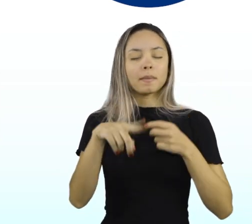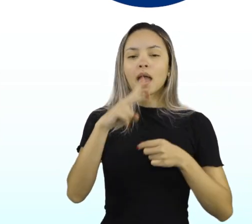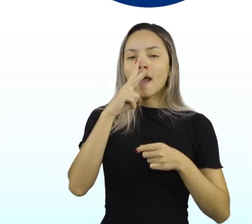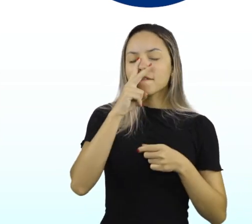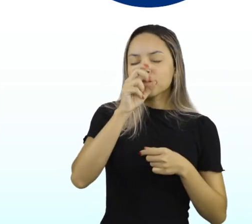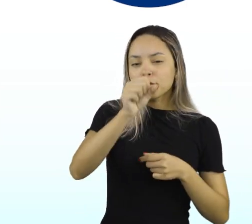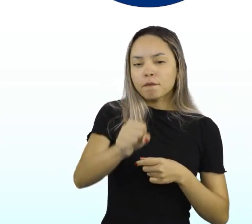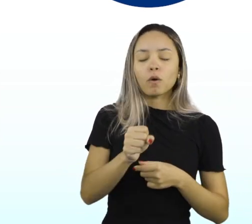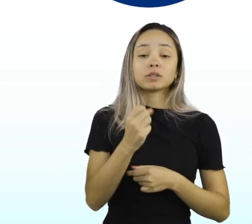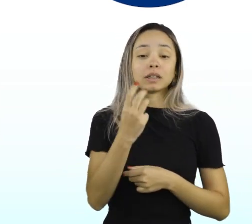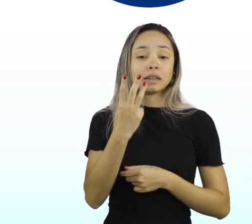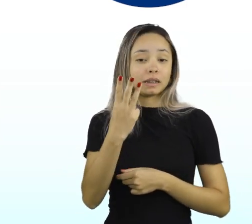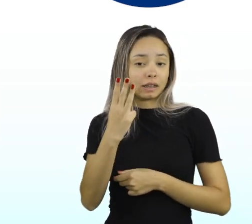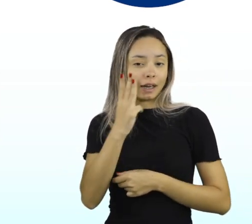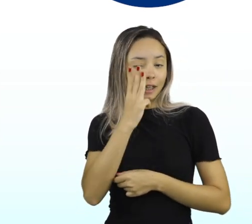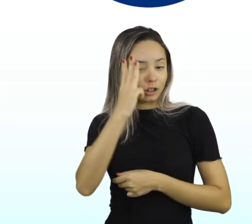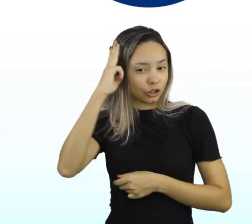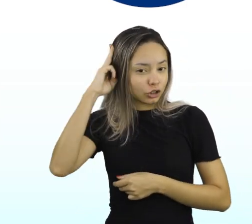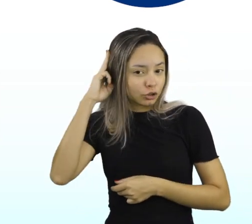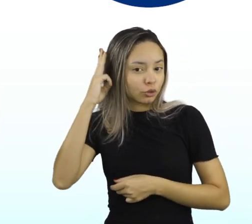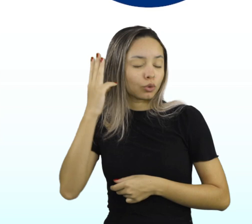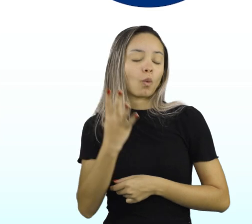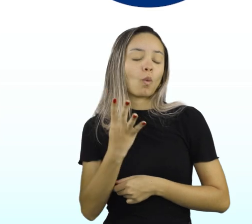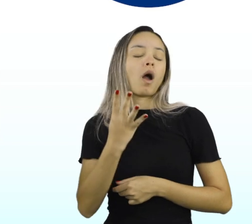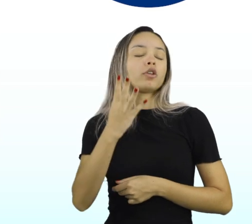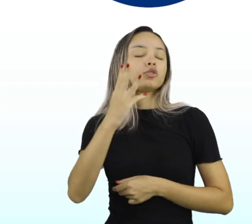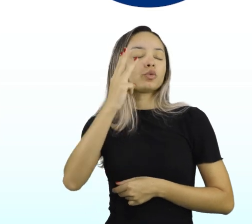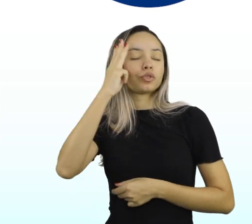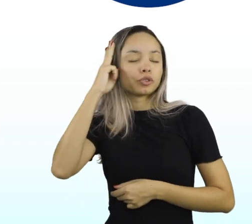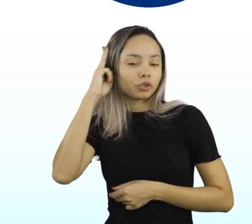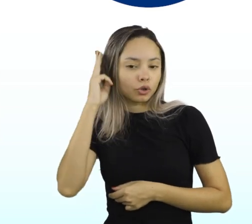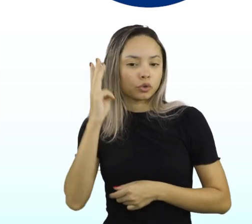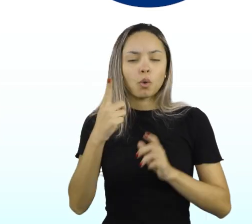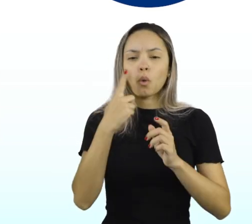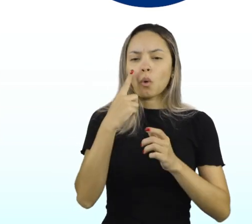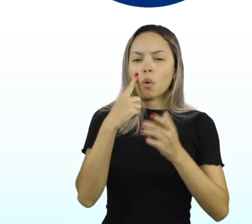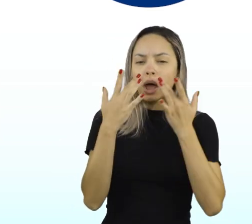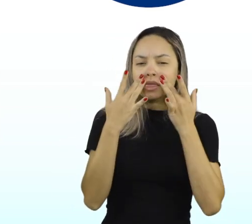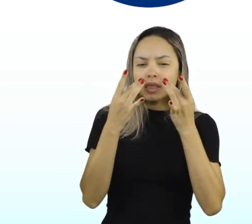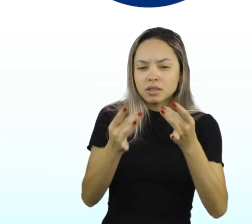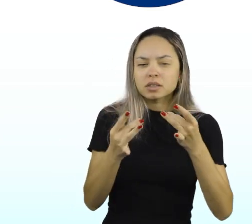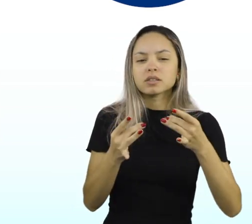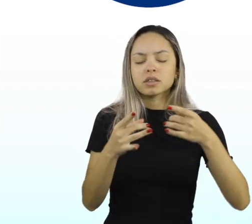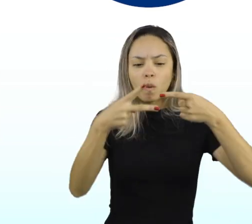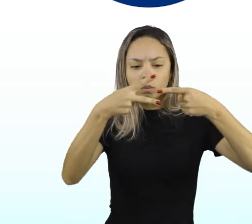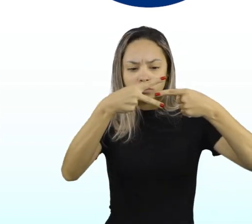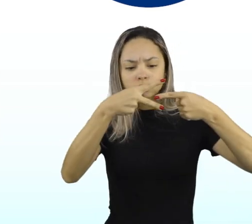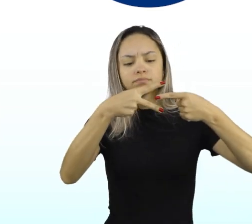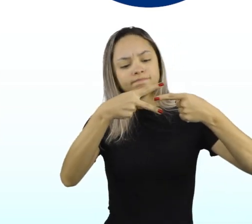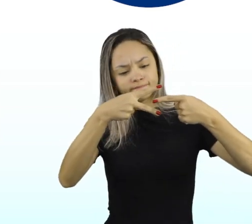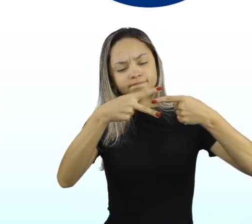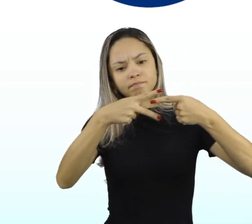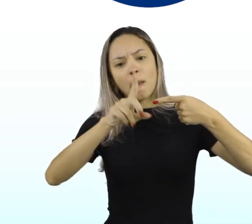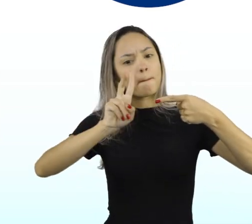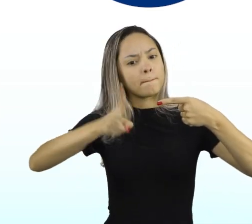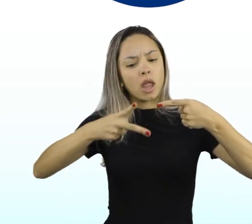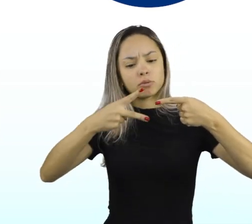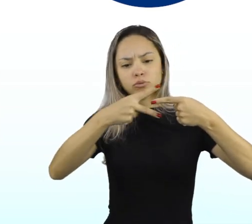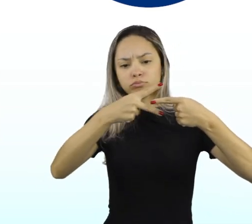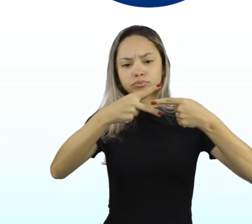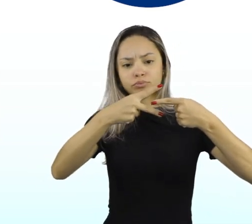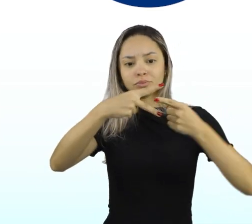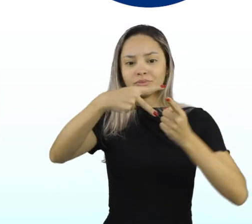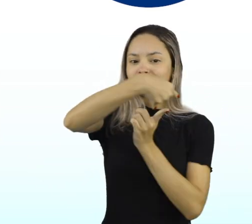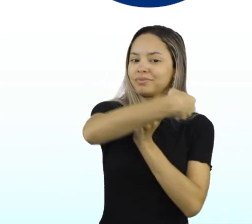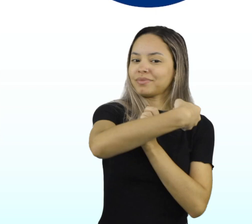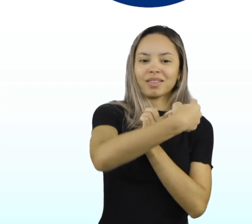elas estão na mesma direção e sentido, aí você diz, Paulinho, não entendi não. Preste atenção na pontinha da seta, veja que elas estão na mesma orientação.